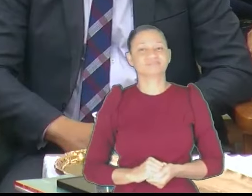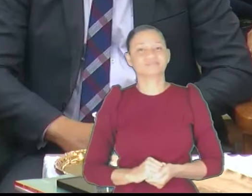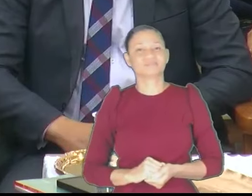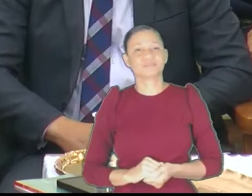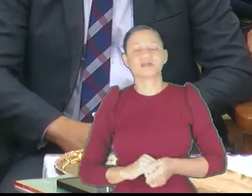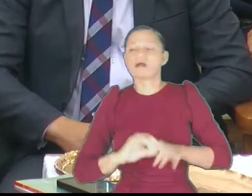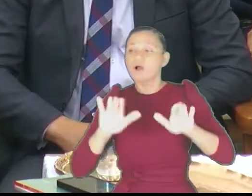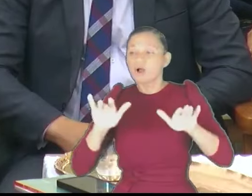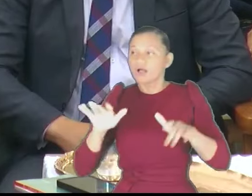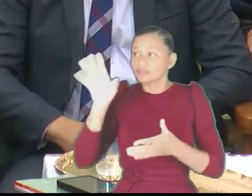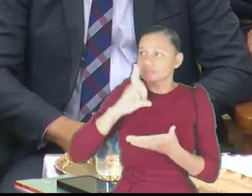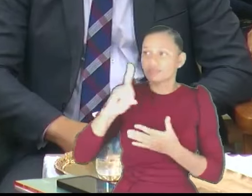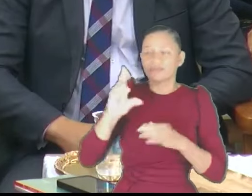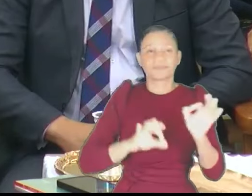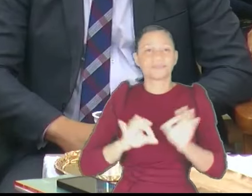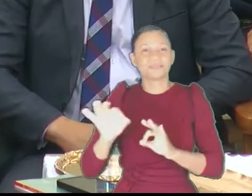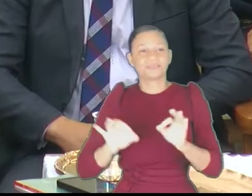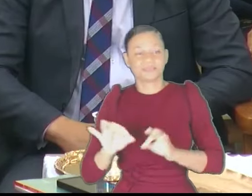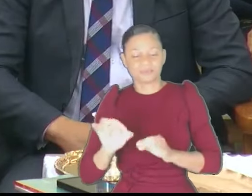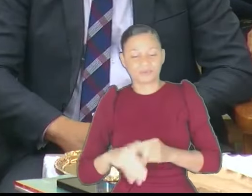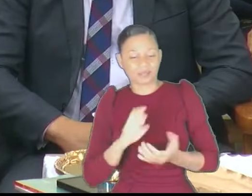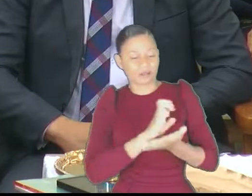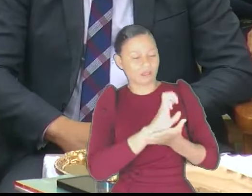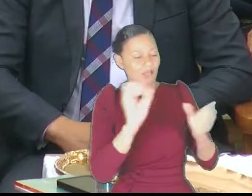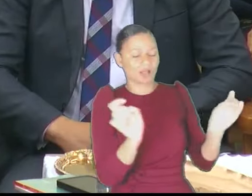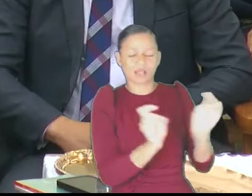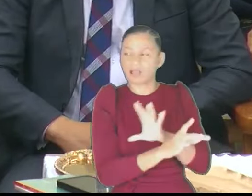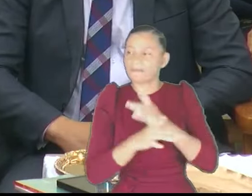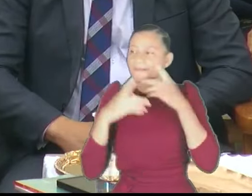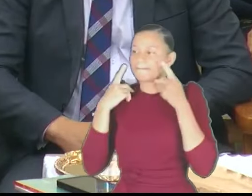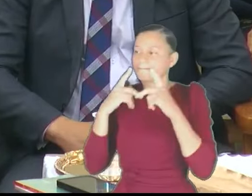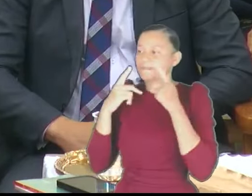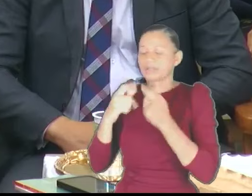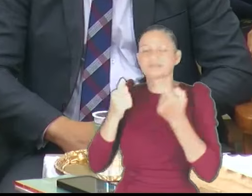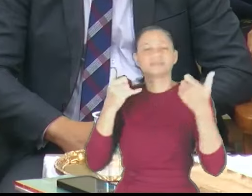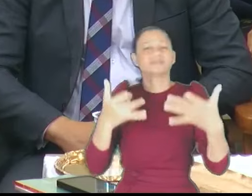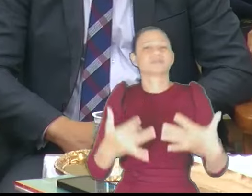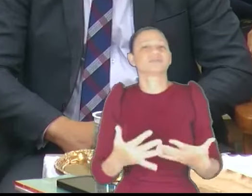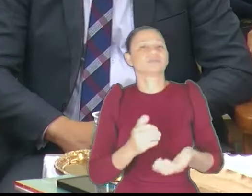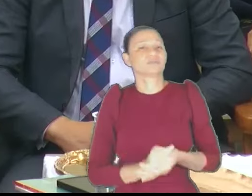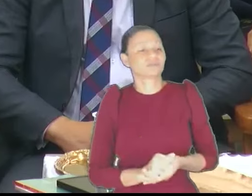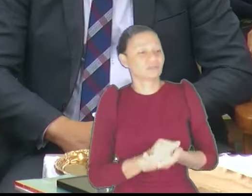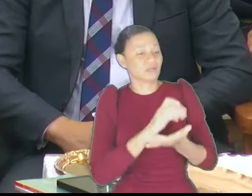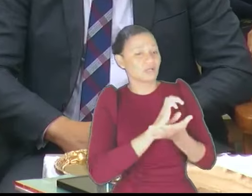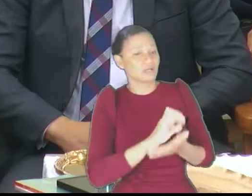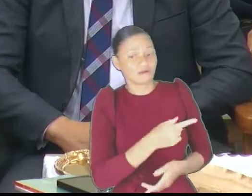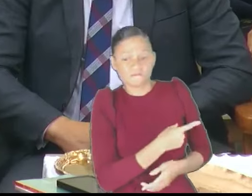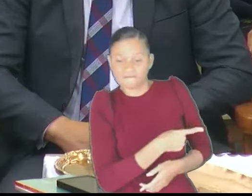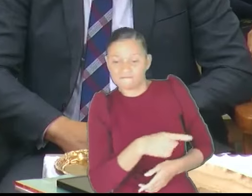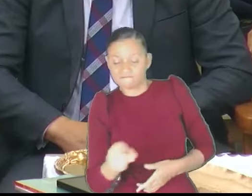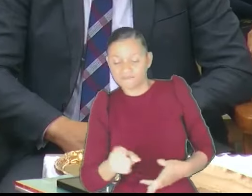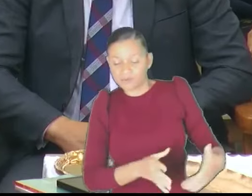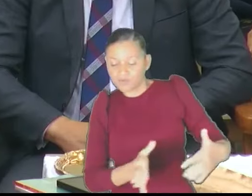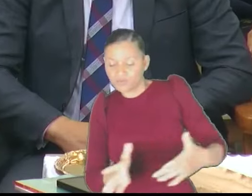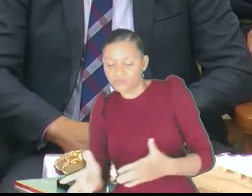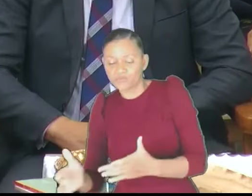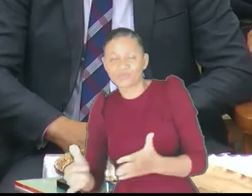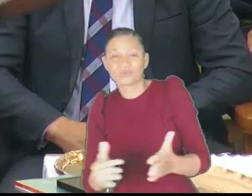Olha o que Deus faz. Quando Elias termina de pregar, ele diz assim: Elias, vai lá para a beira do ribeiro de